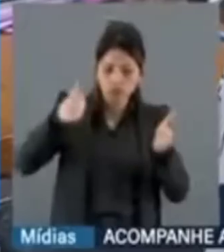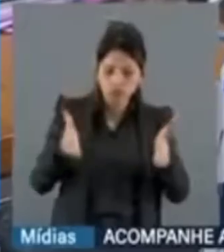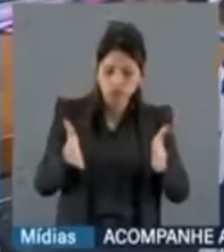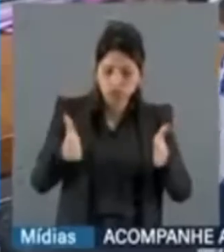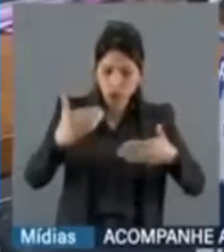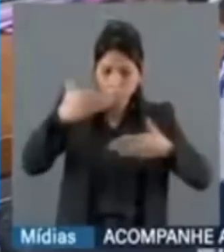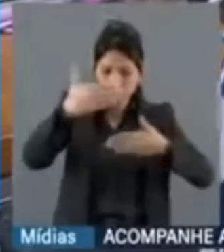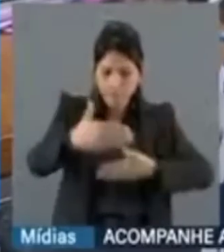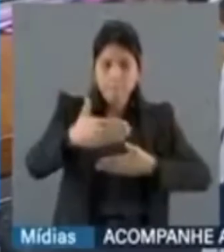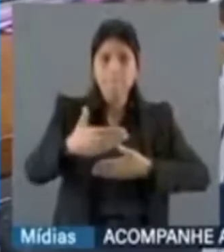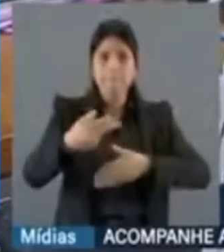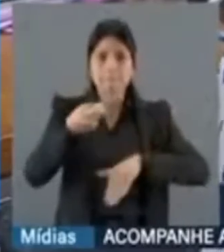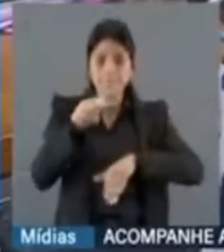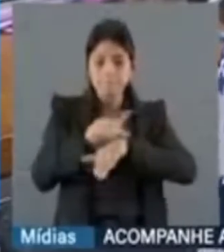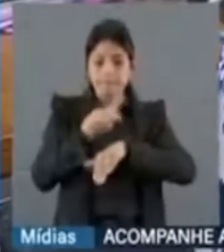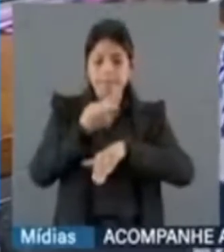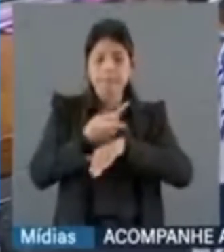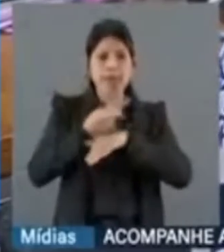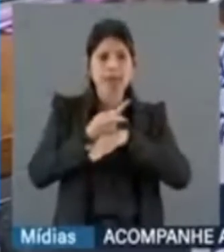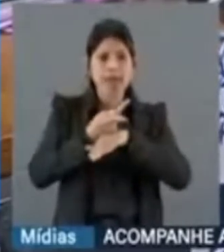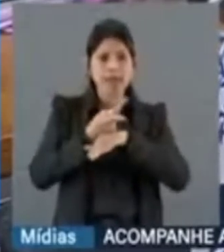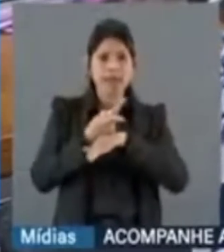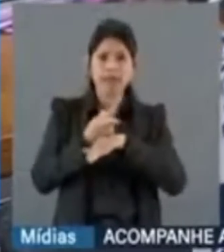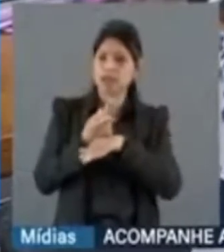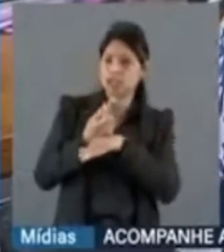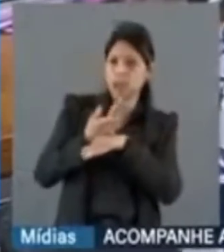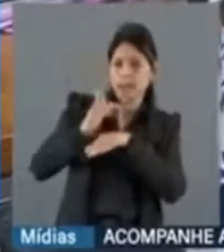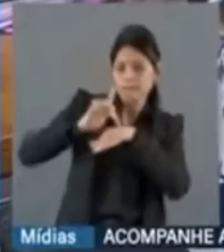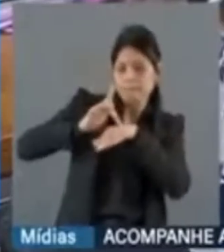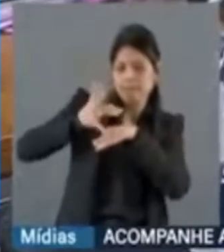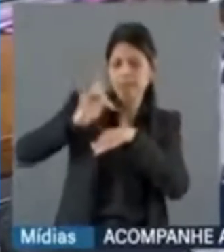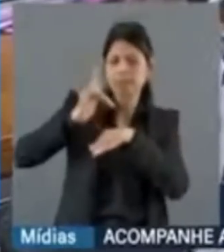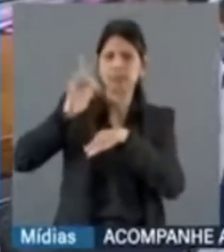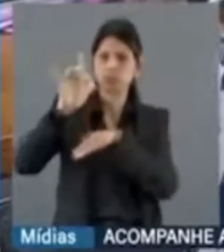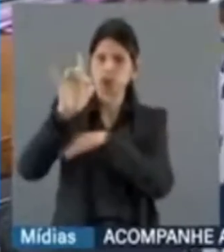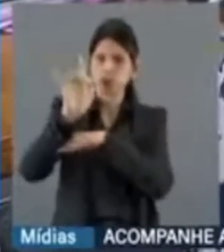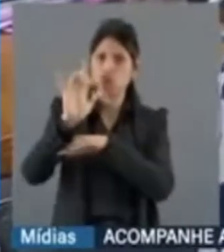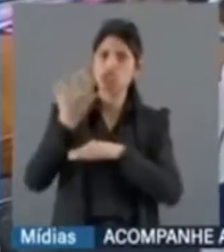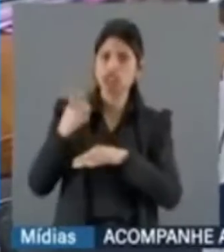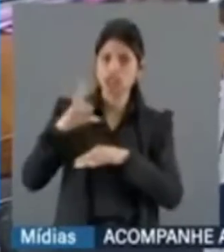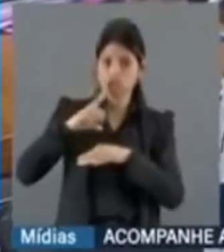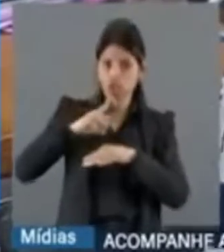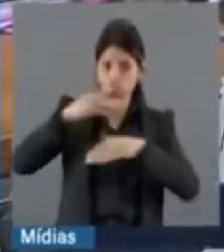para a primeira-dama, recebidos em Teófilo Otoni, ou seja, na campanha, em